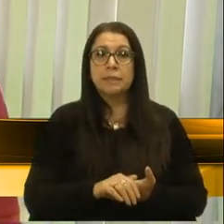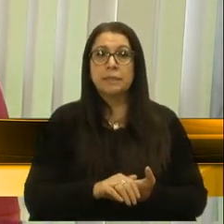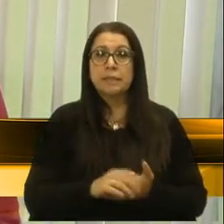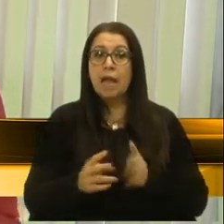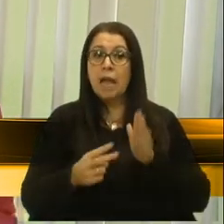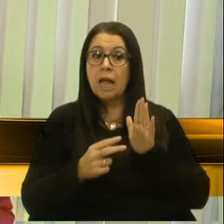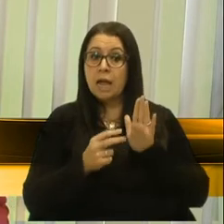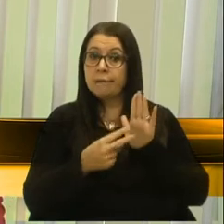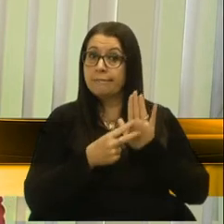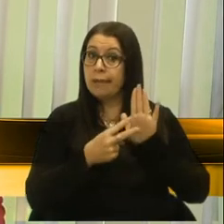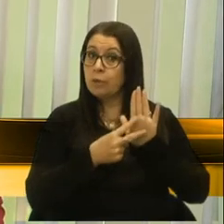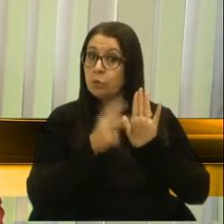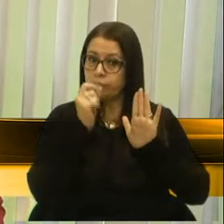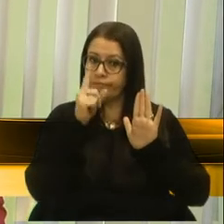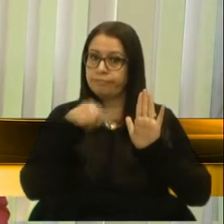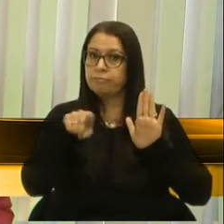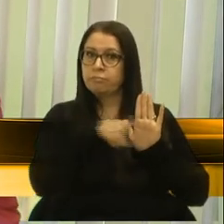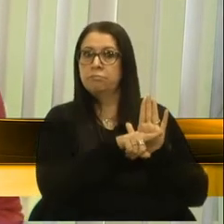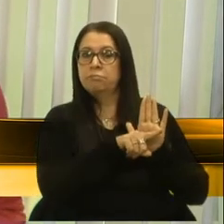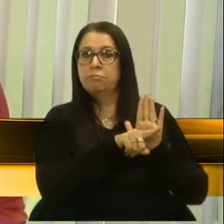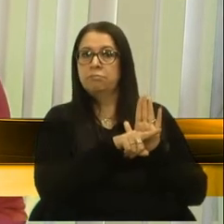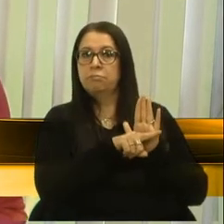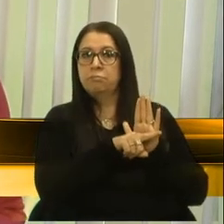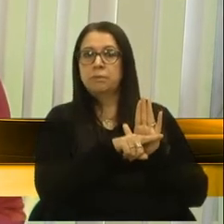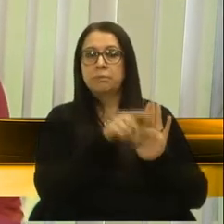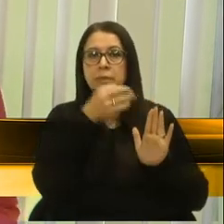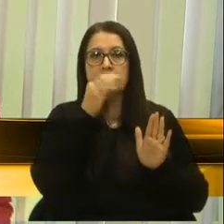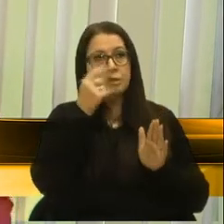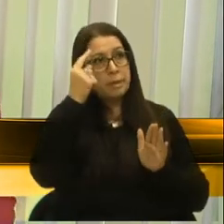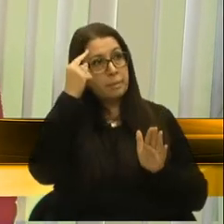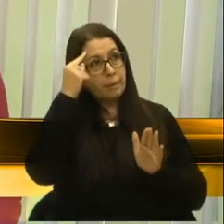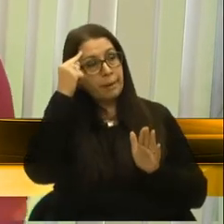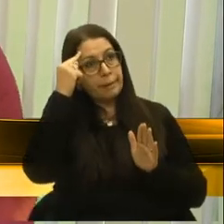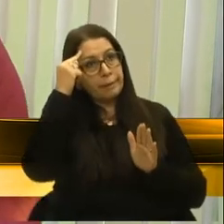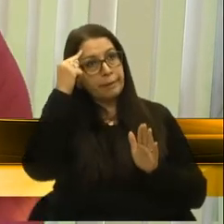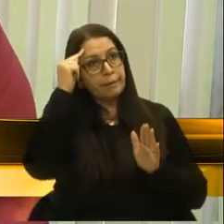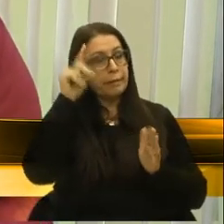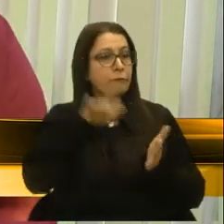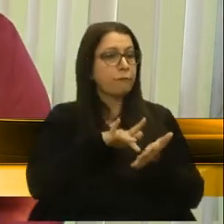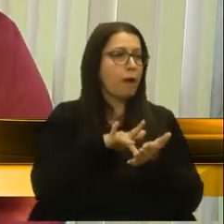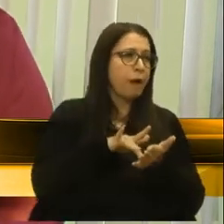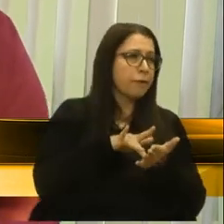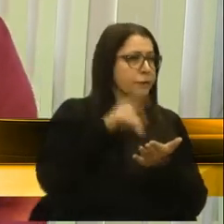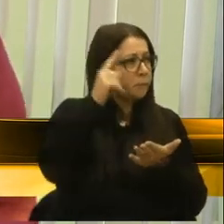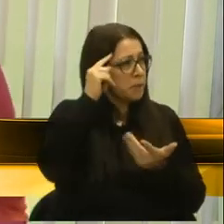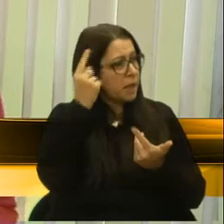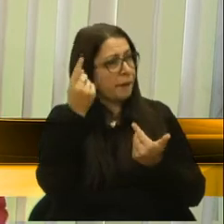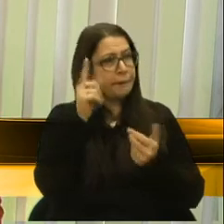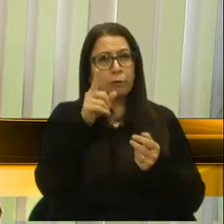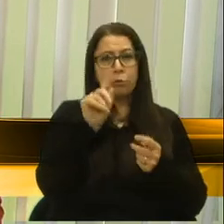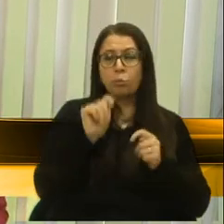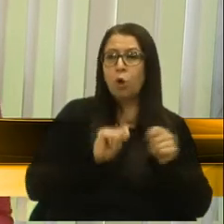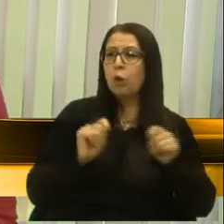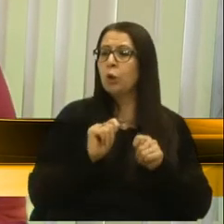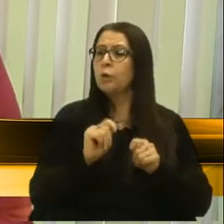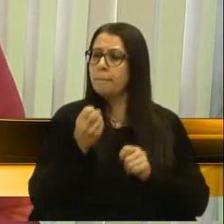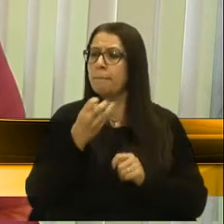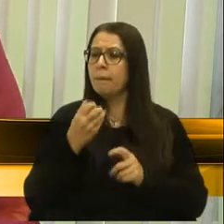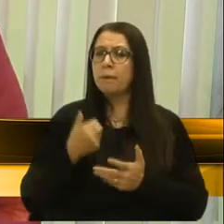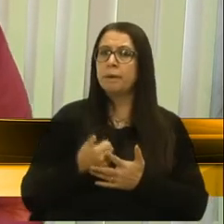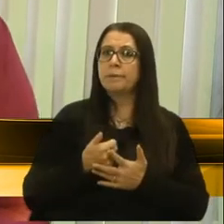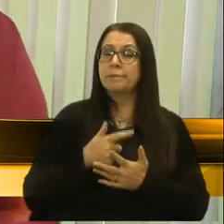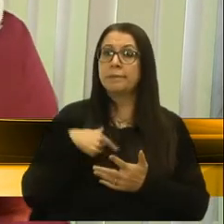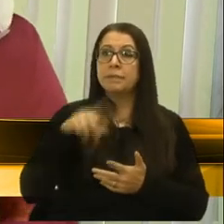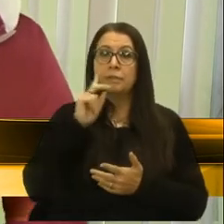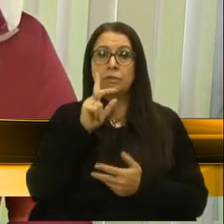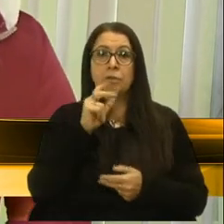atento a isso, porque Caxias do Sul está com a falsa impressão de que está tudo sob controle, de que nós estamos bem. Só que, se a